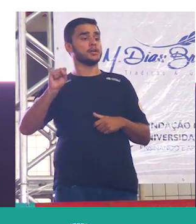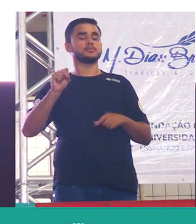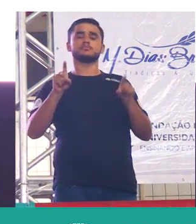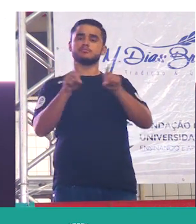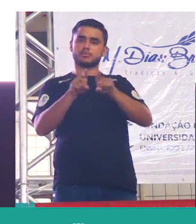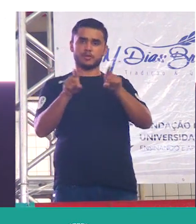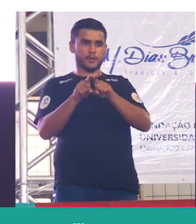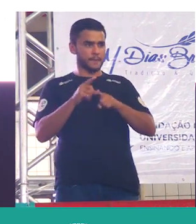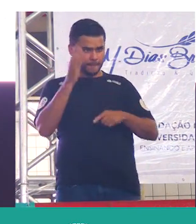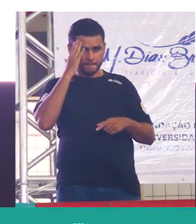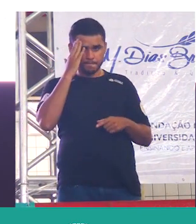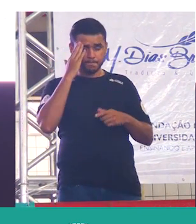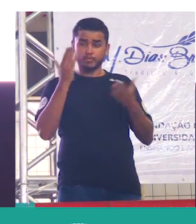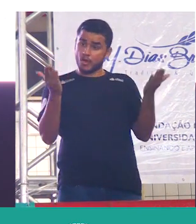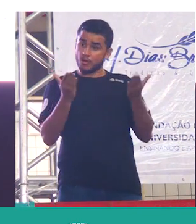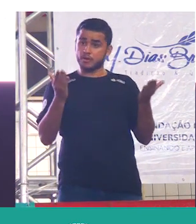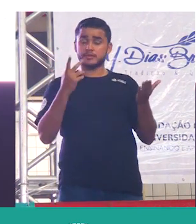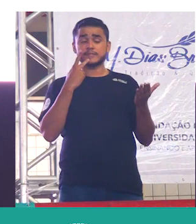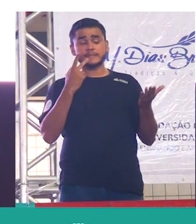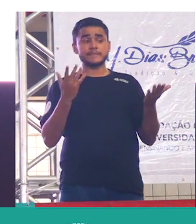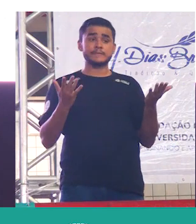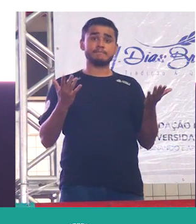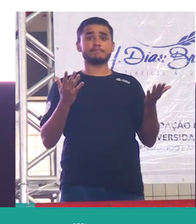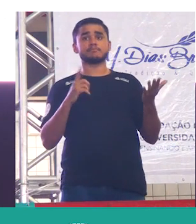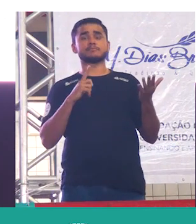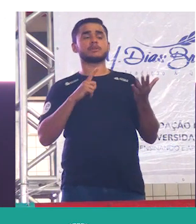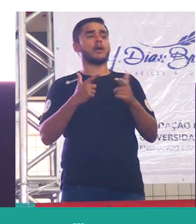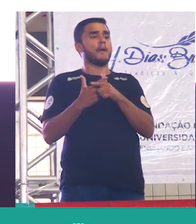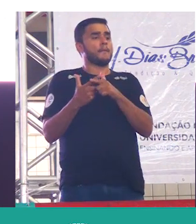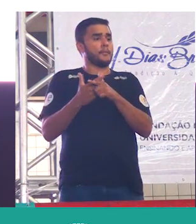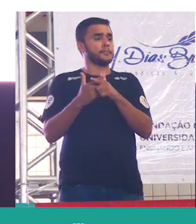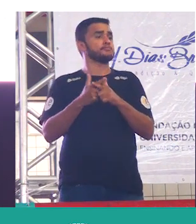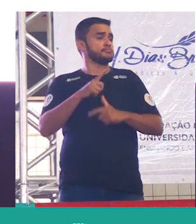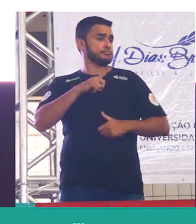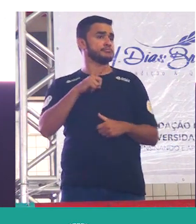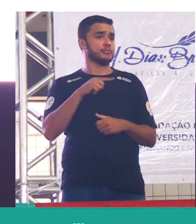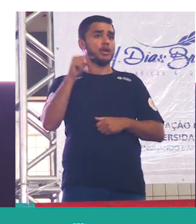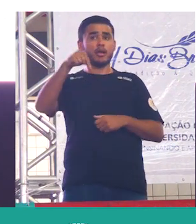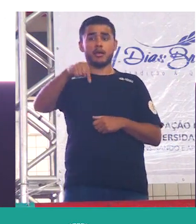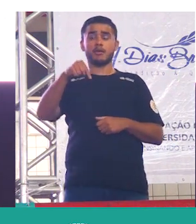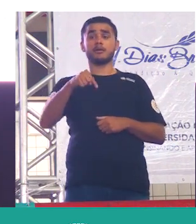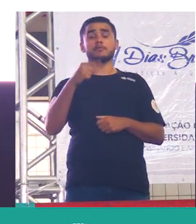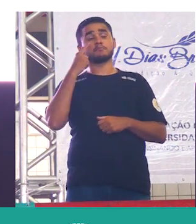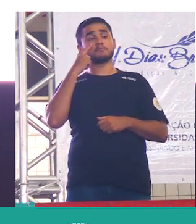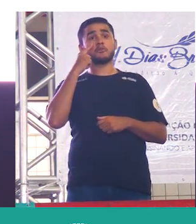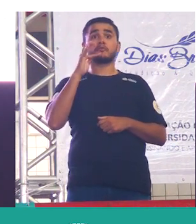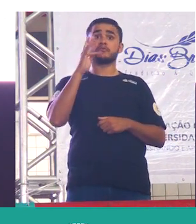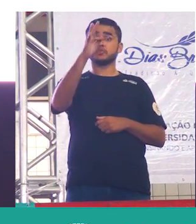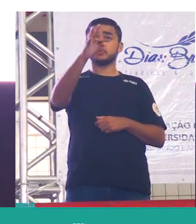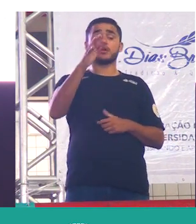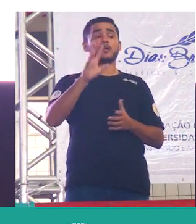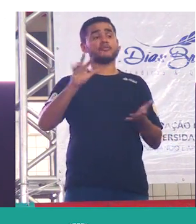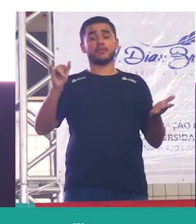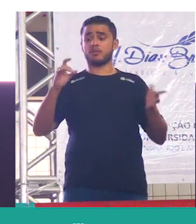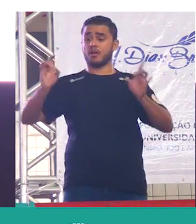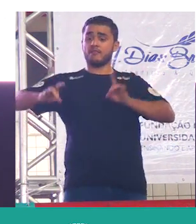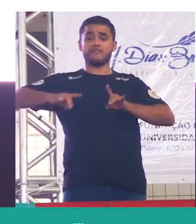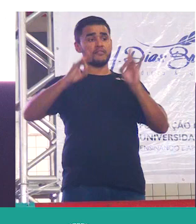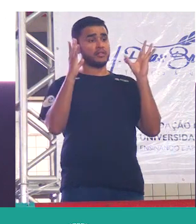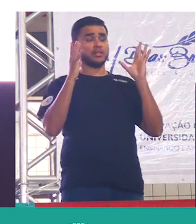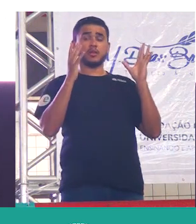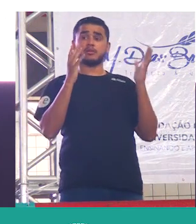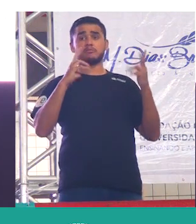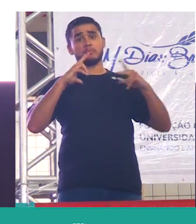carruagem, existe uma ansiedade muito grande de que os próximos governos possam